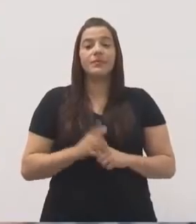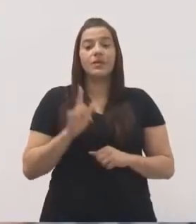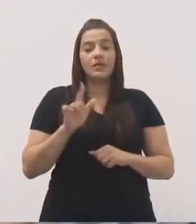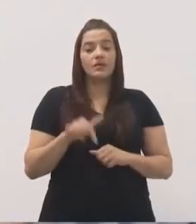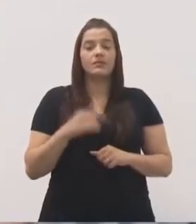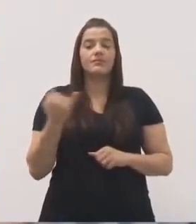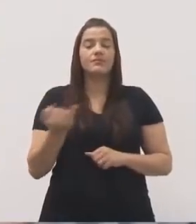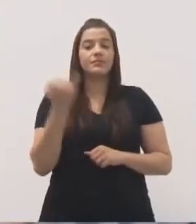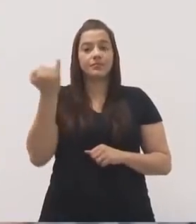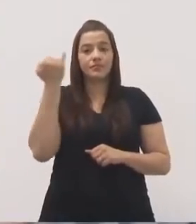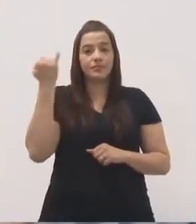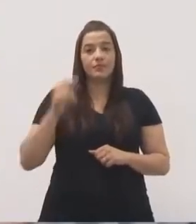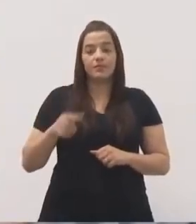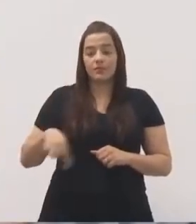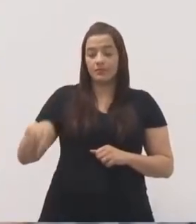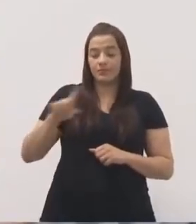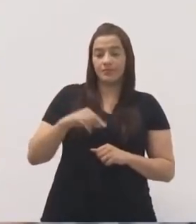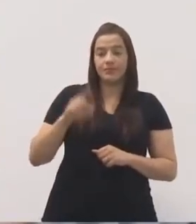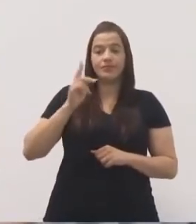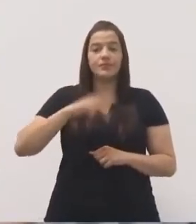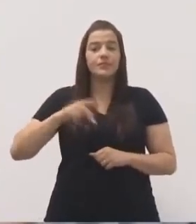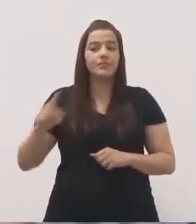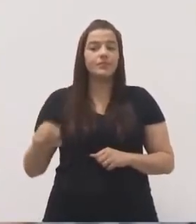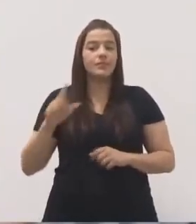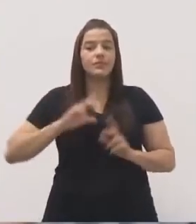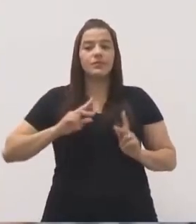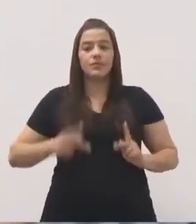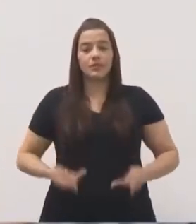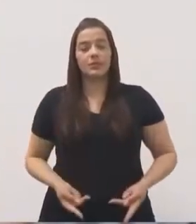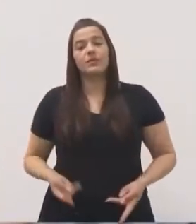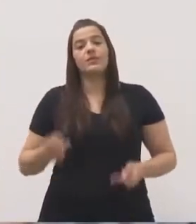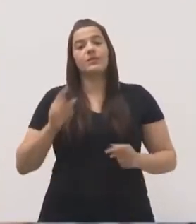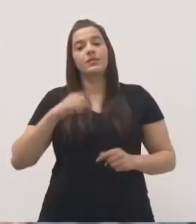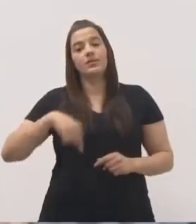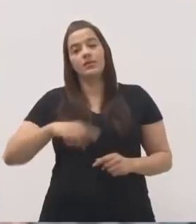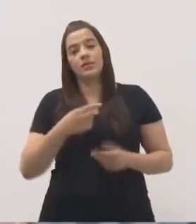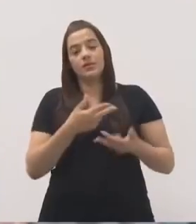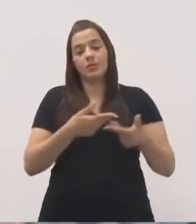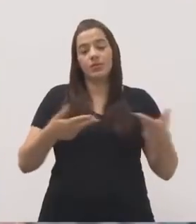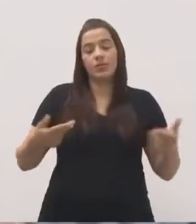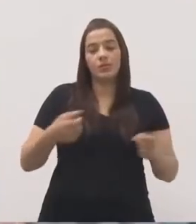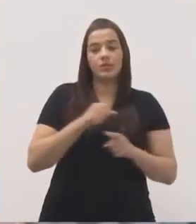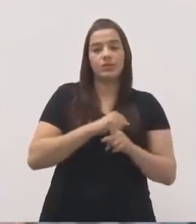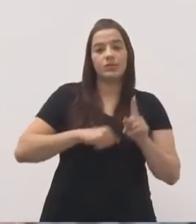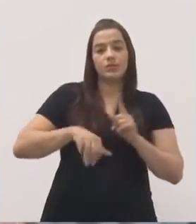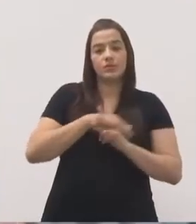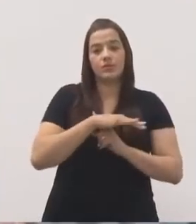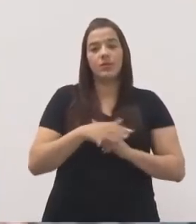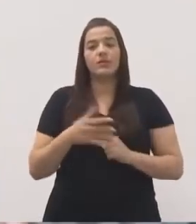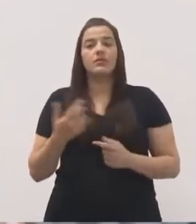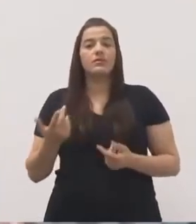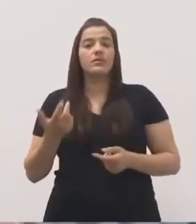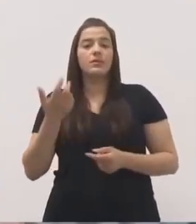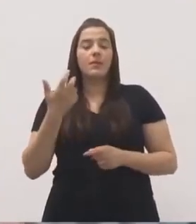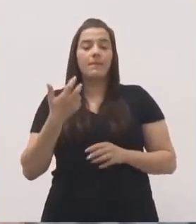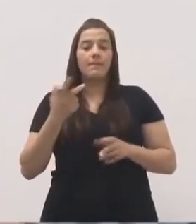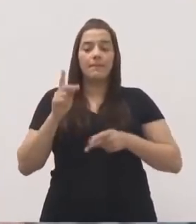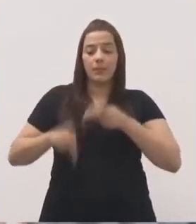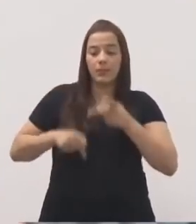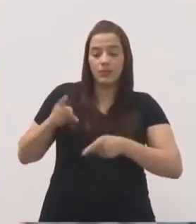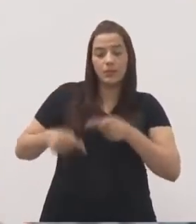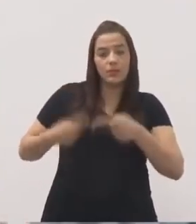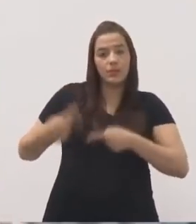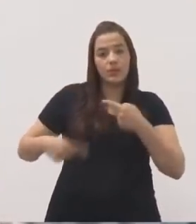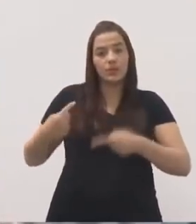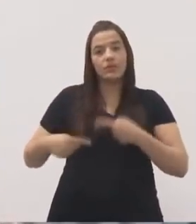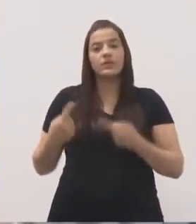é o papel desses professores de humanas, né? Nas questões sociais, políticas, econômicas, que mobilizam,